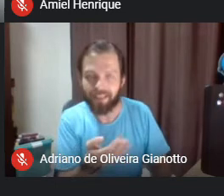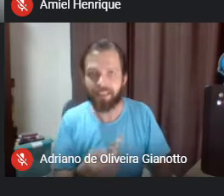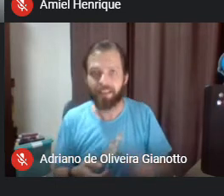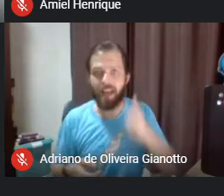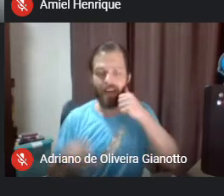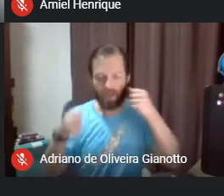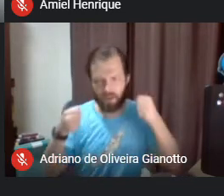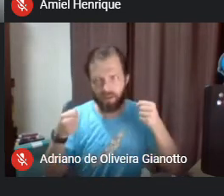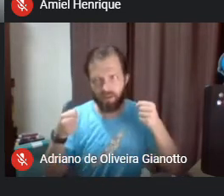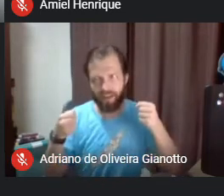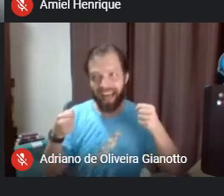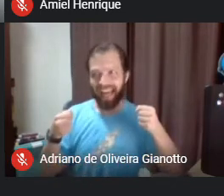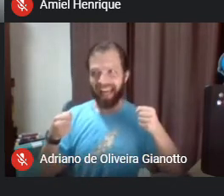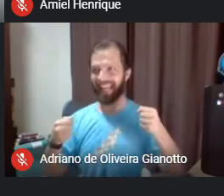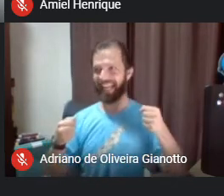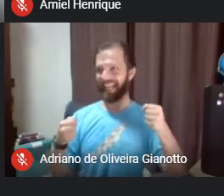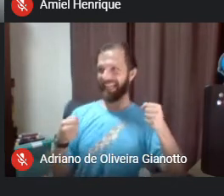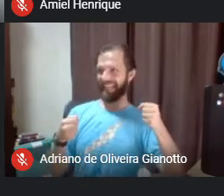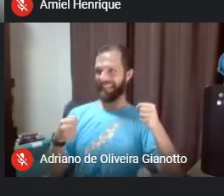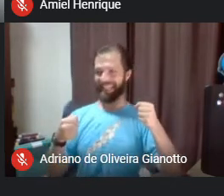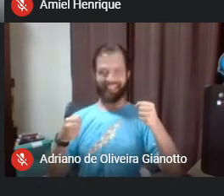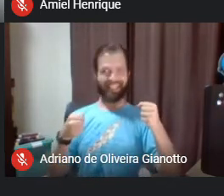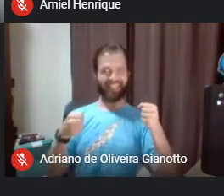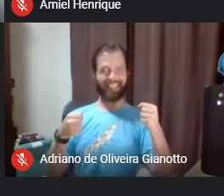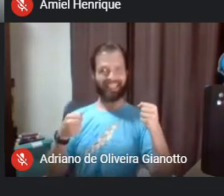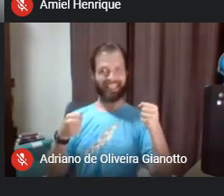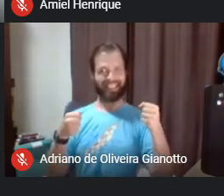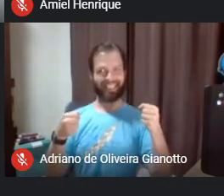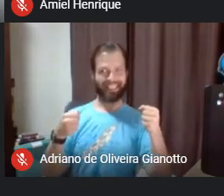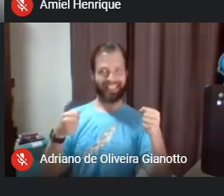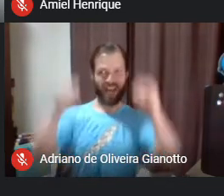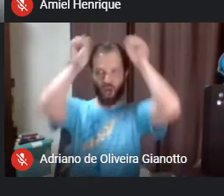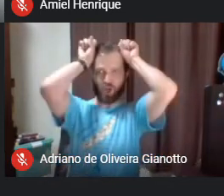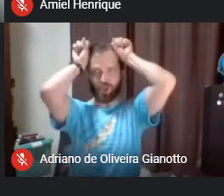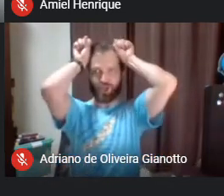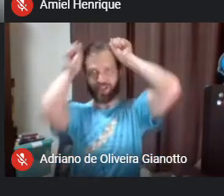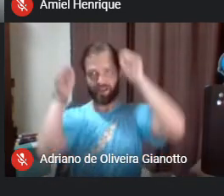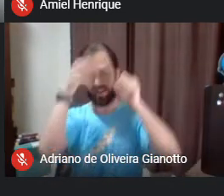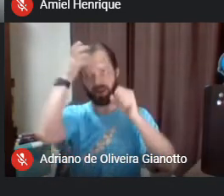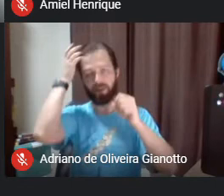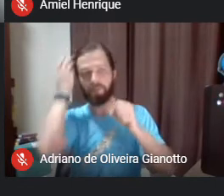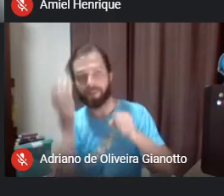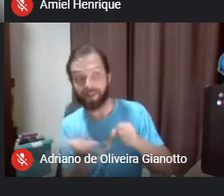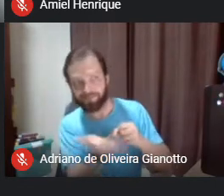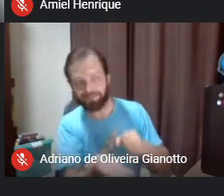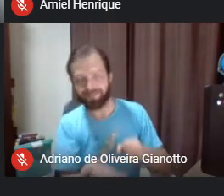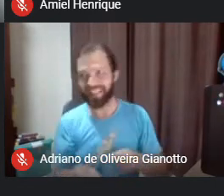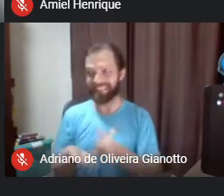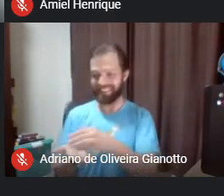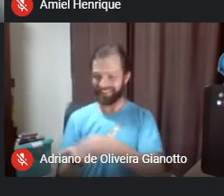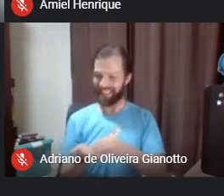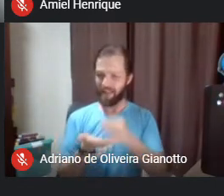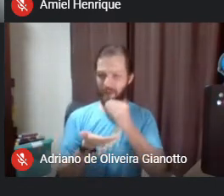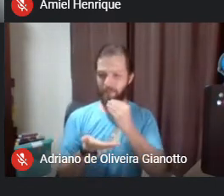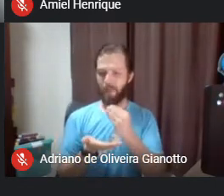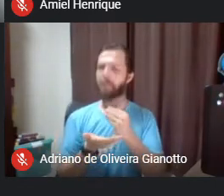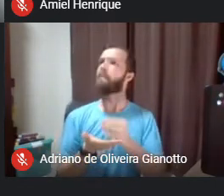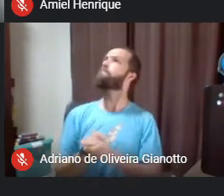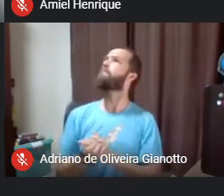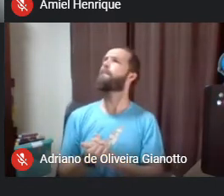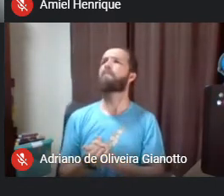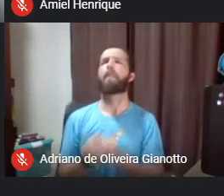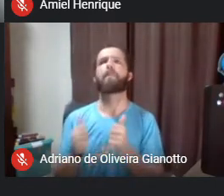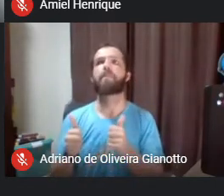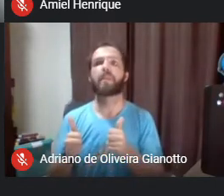sisuda ali, e ele ofereceu um pedaço de bolo para a criança. E a criança viu o pedaço de bolo e sorriu, ficou toda feliz ali.